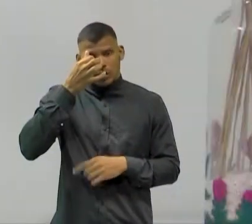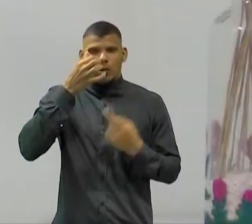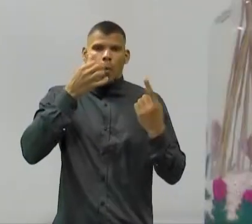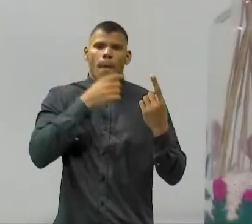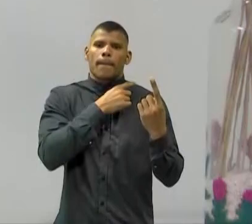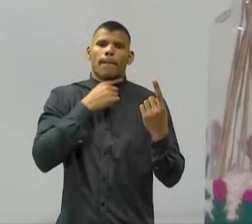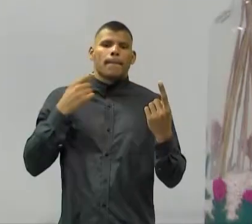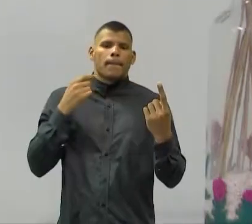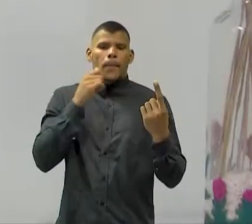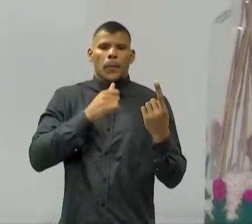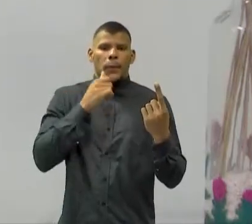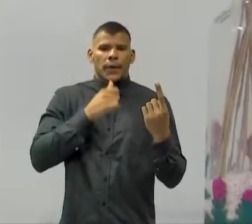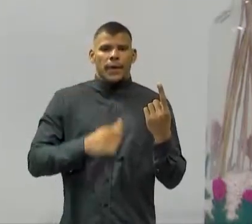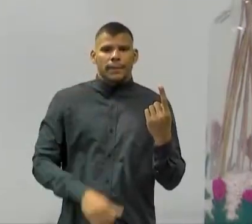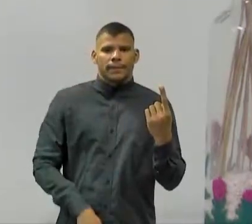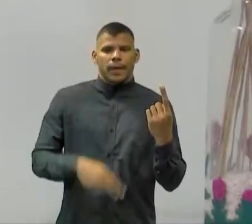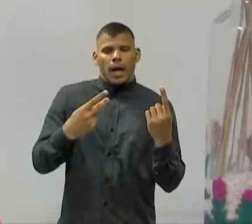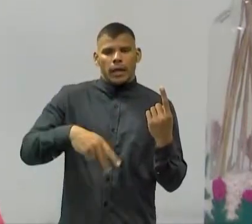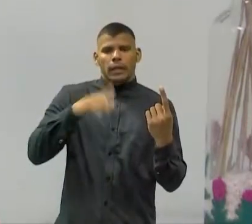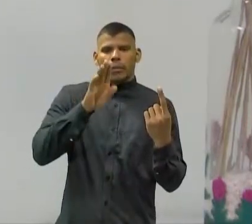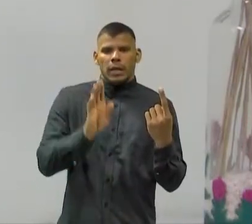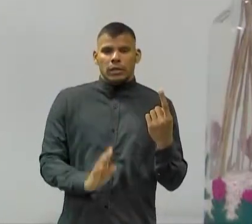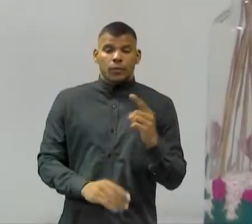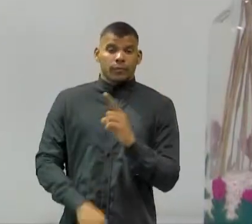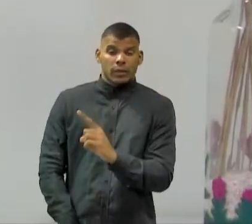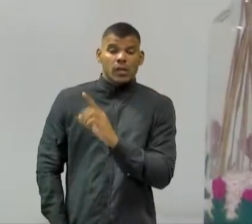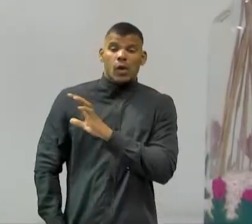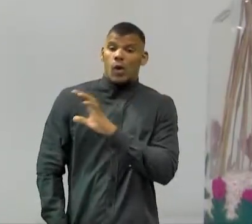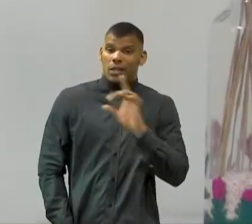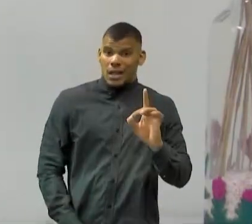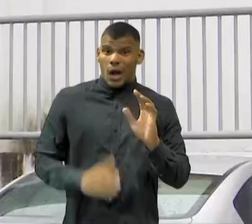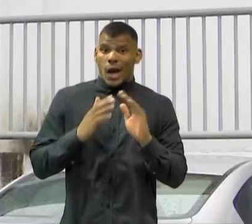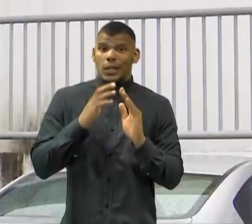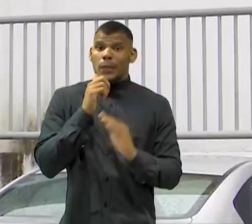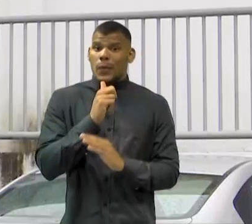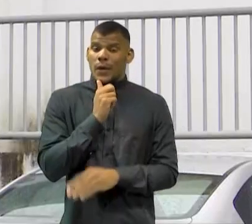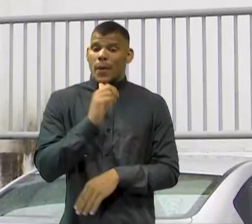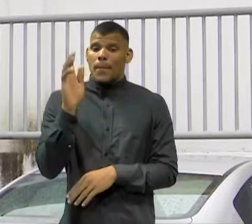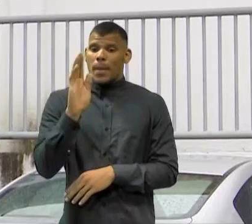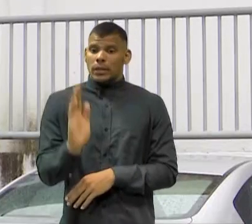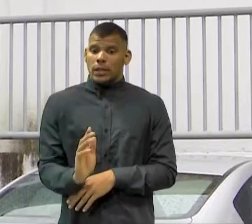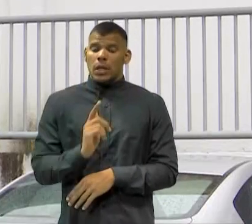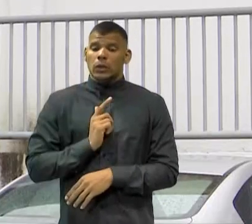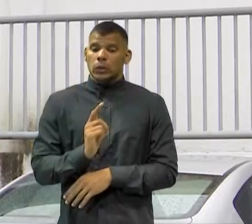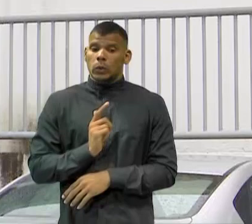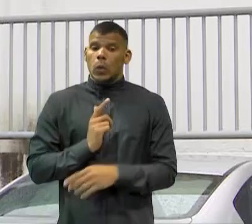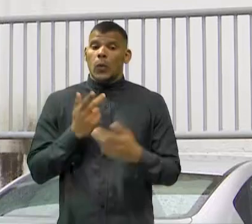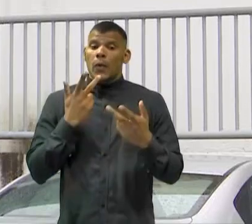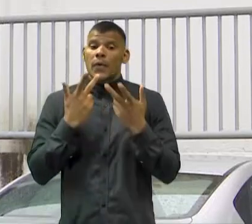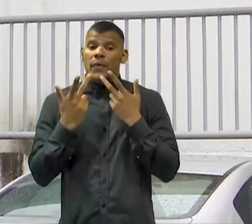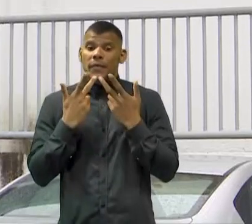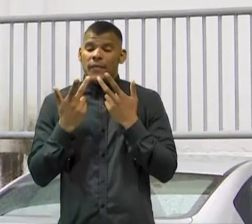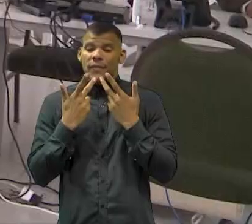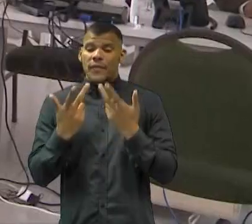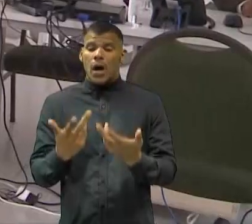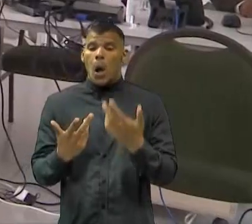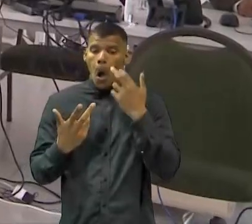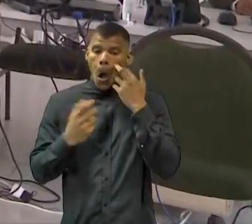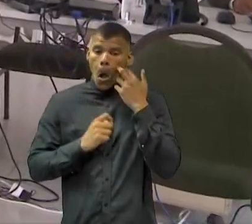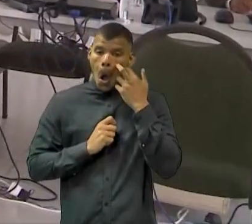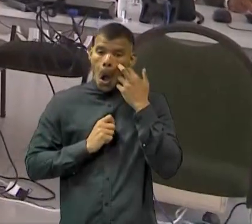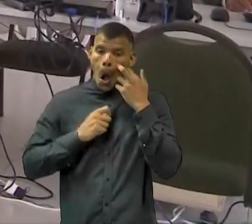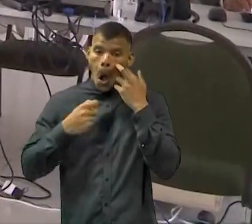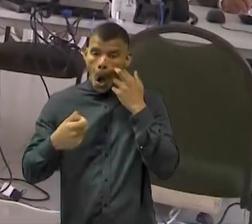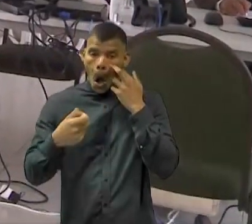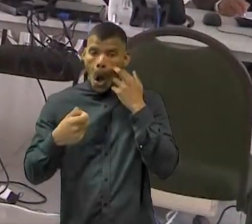a coordenadora da Casa da Mulher Brasileira relaciona o discurso de ódio e a confiança das mulheres nos órgãos especializados que